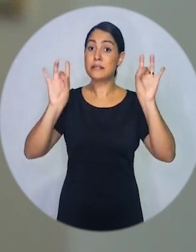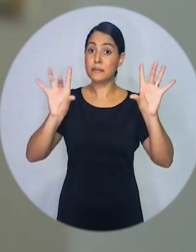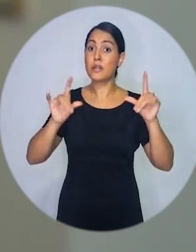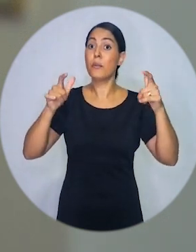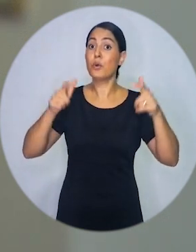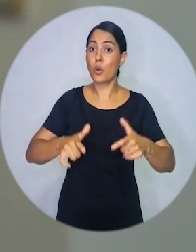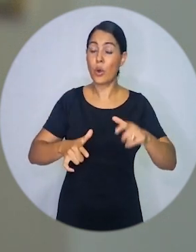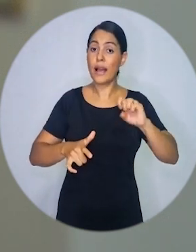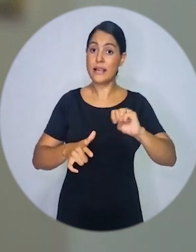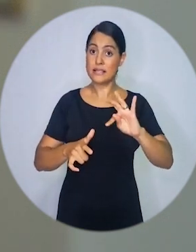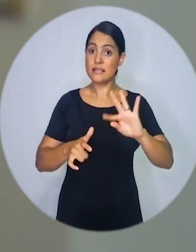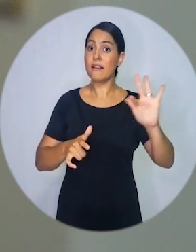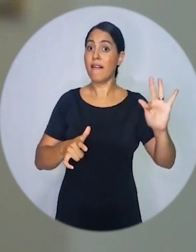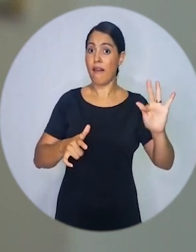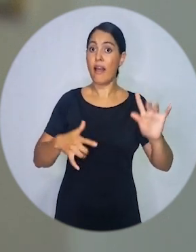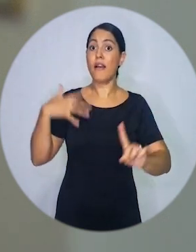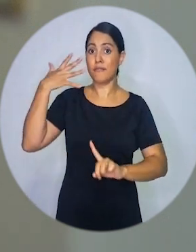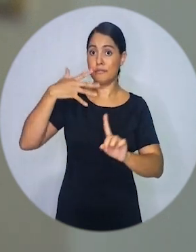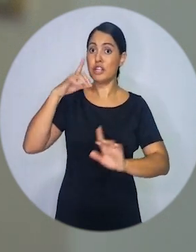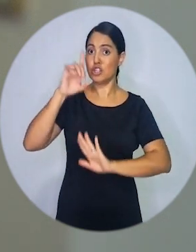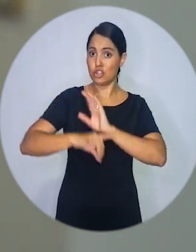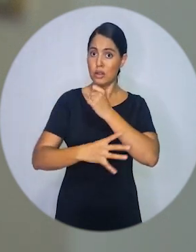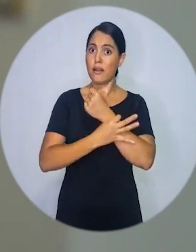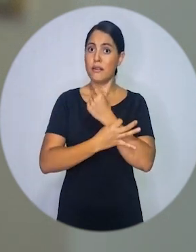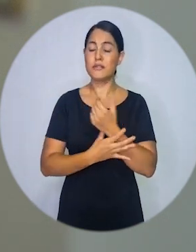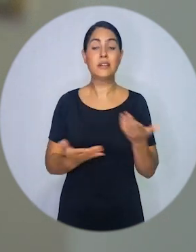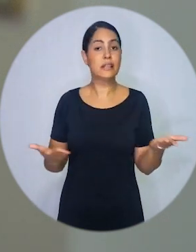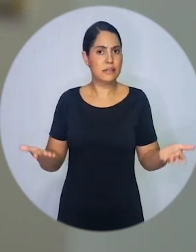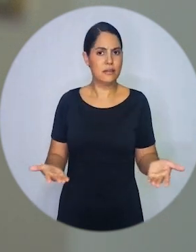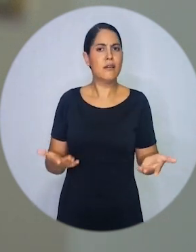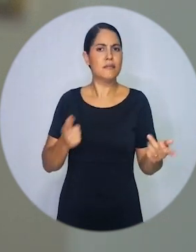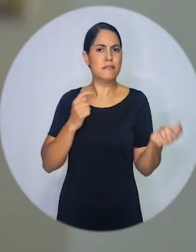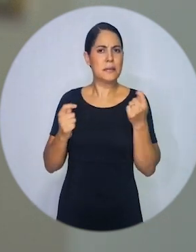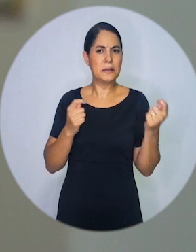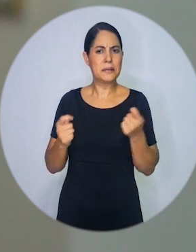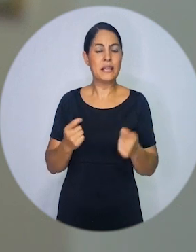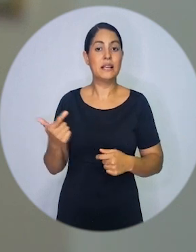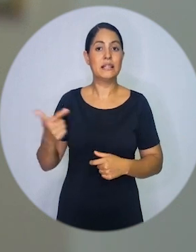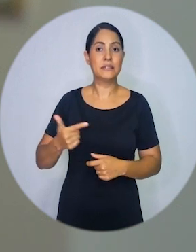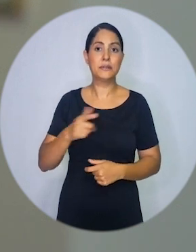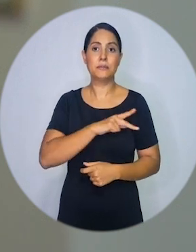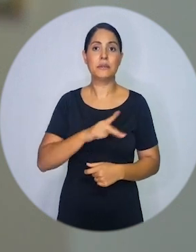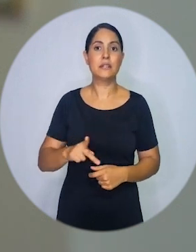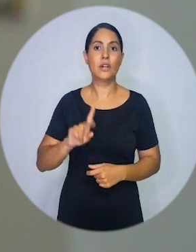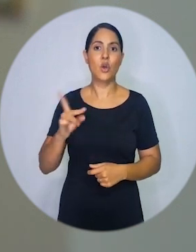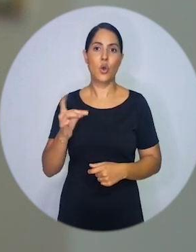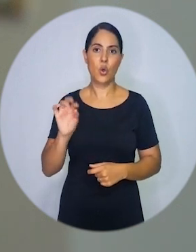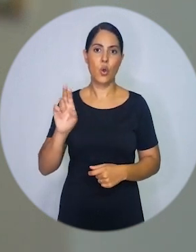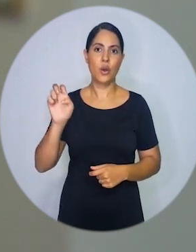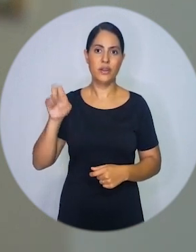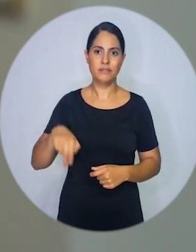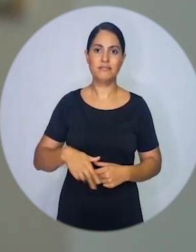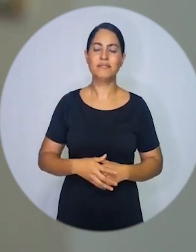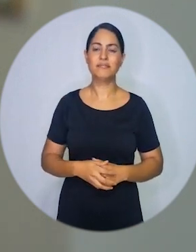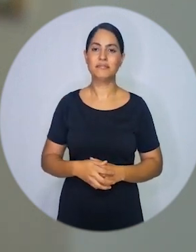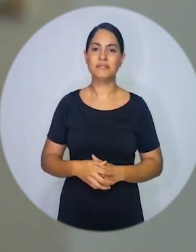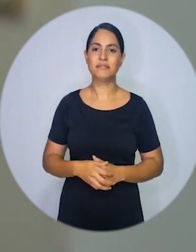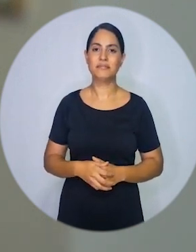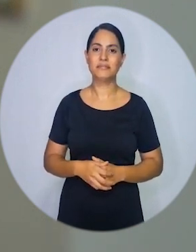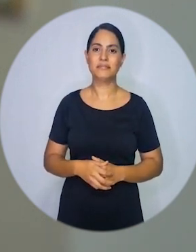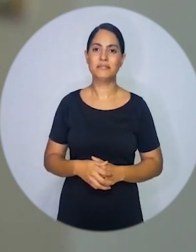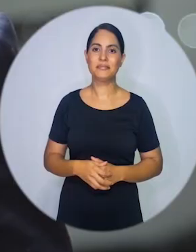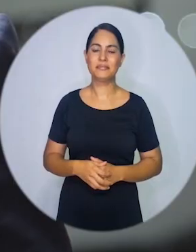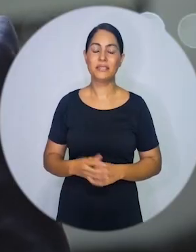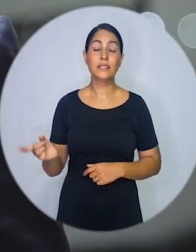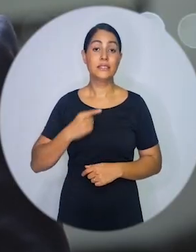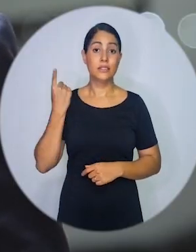tribunais brasileiros, especialmente no Supremo Tribunal Federal. Acompanhe na entrevista do vice-presidente da OAB Nacional, Rafael